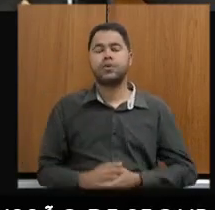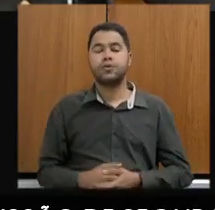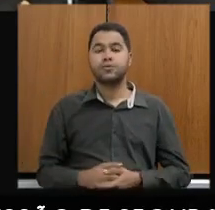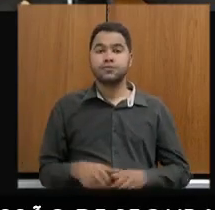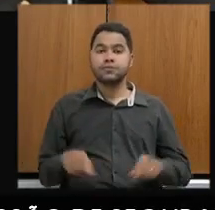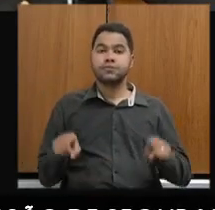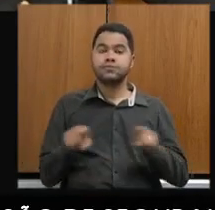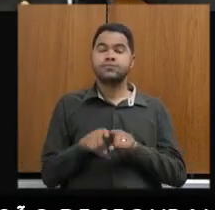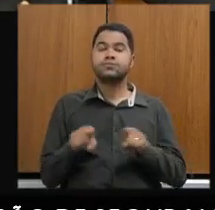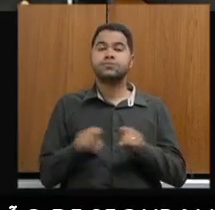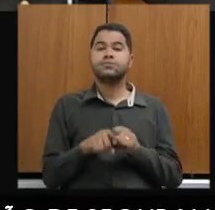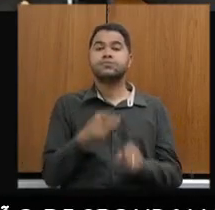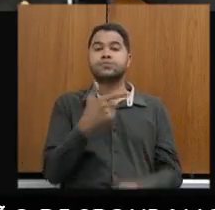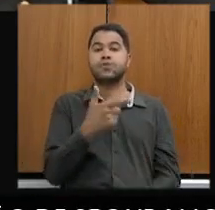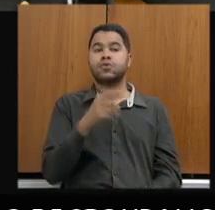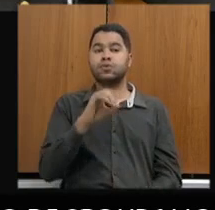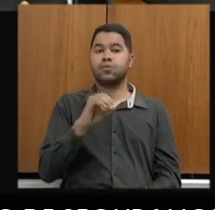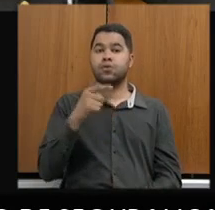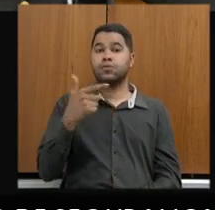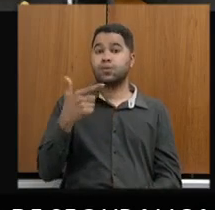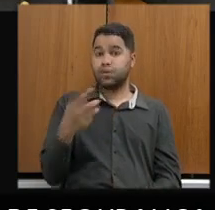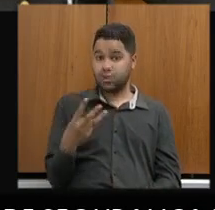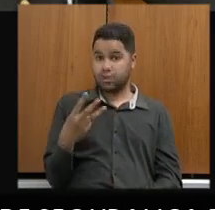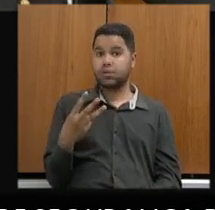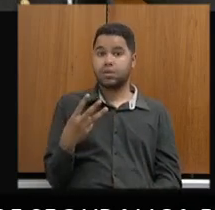nós temos aí para 2023